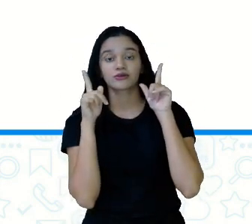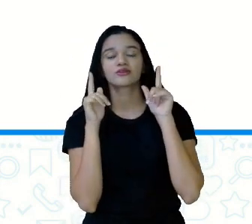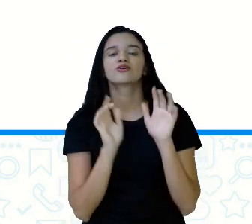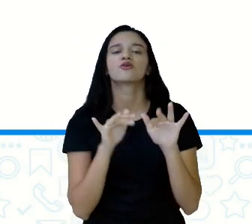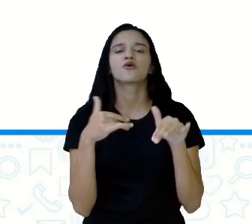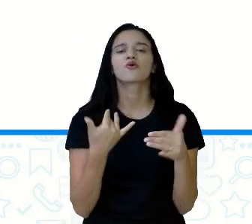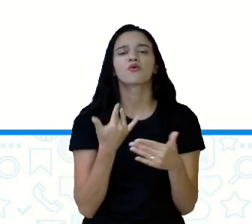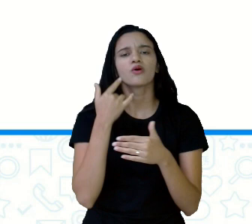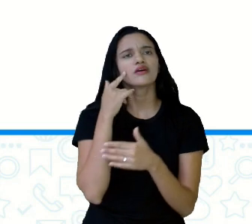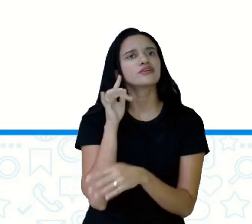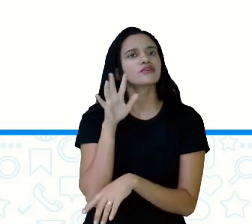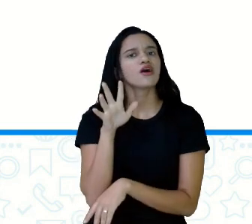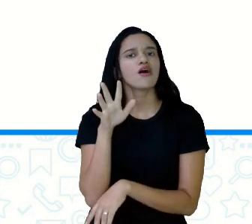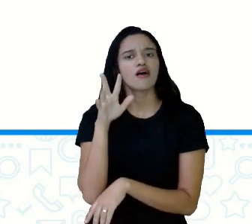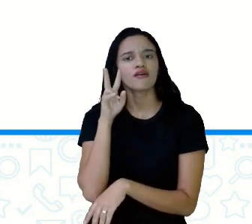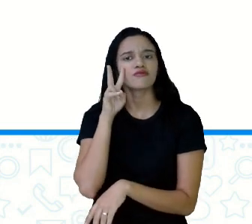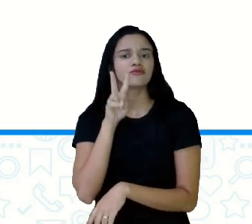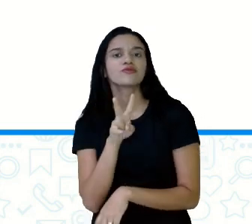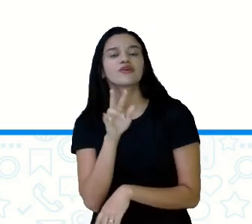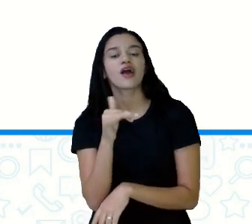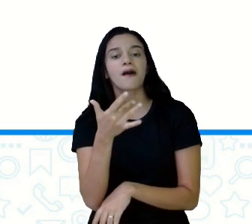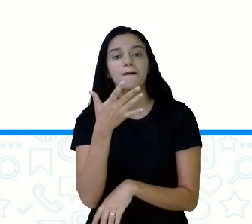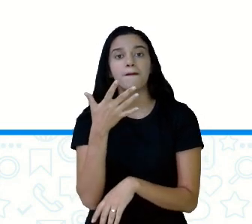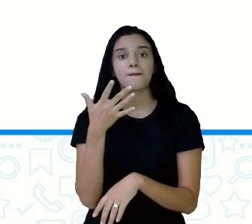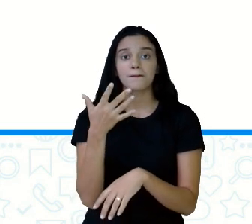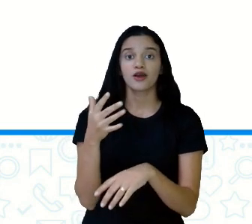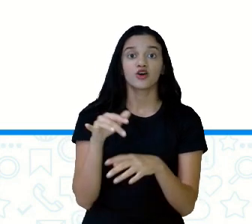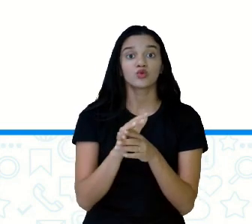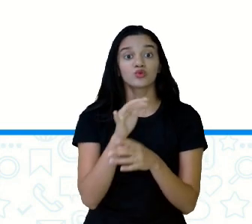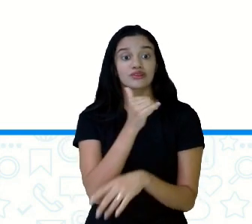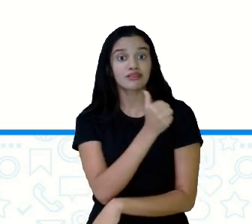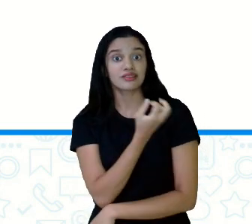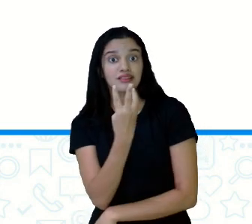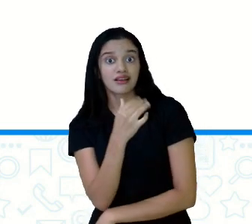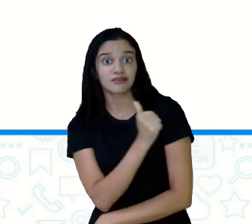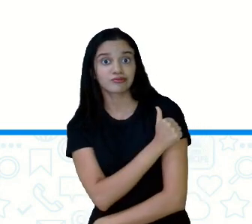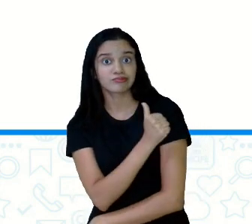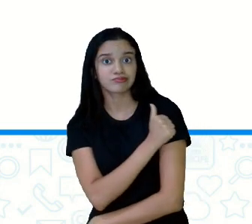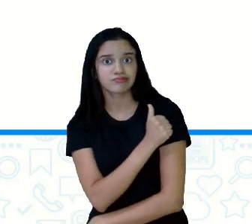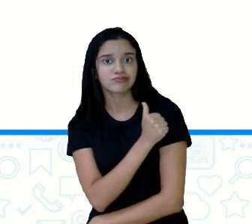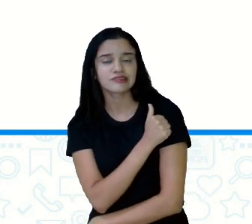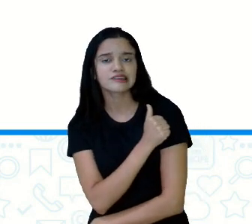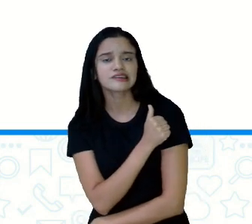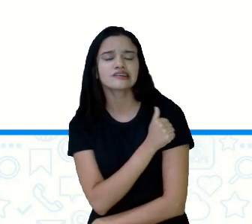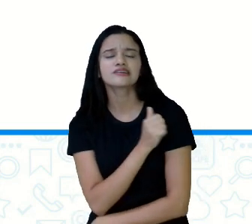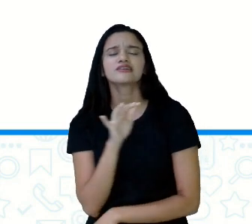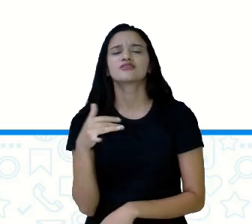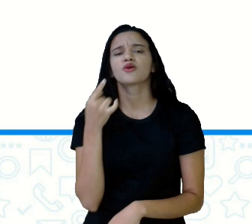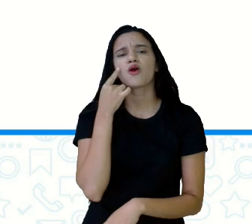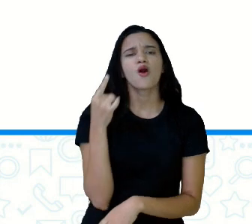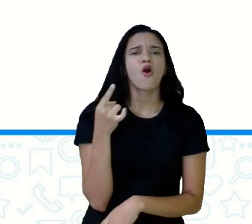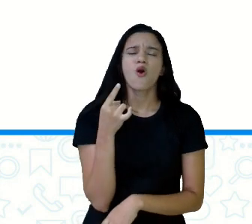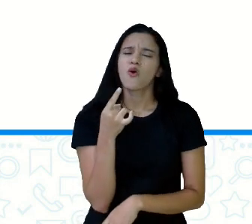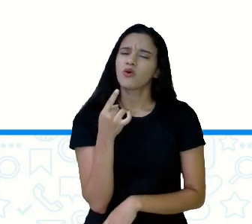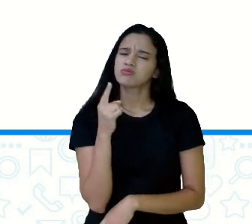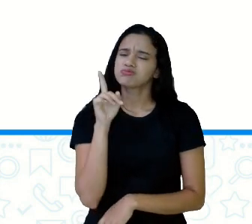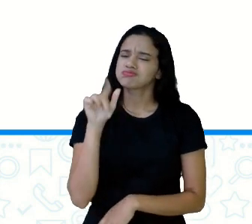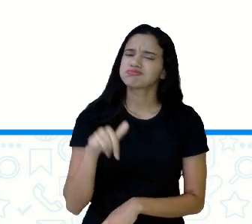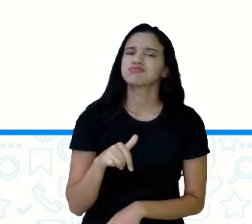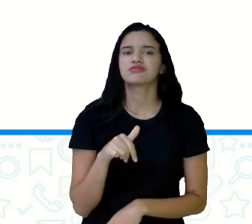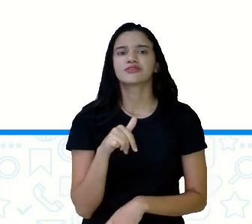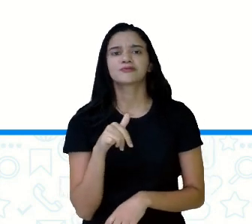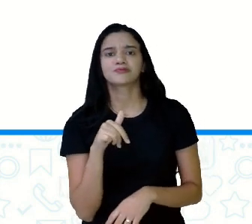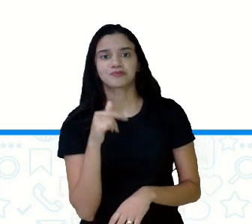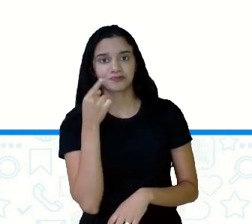quando ouviu o terrível relato dos seus 3 aluninhos. Que horror! Que horror!